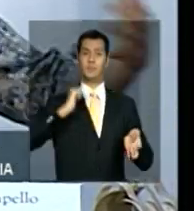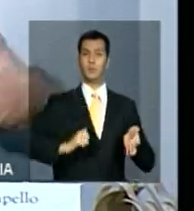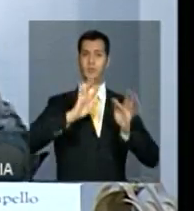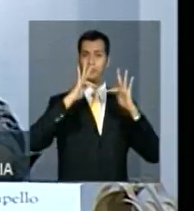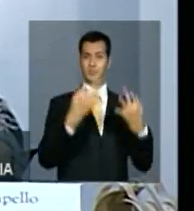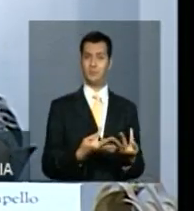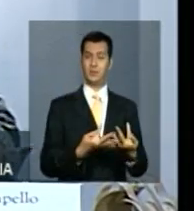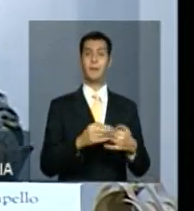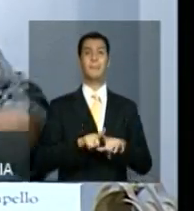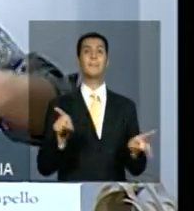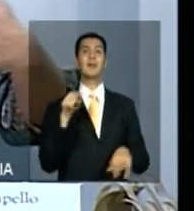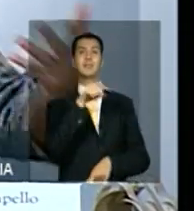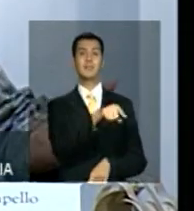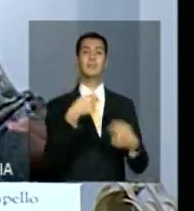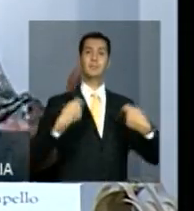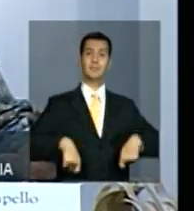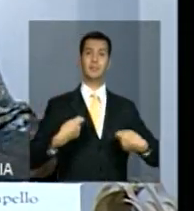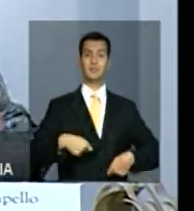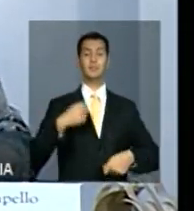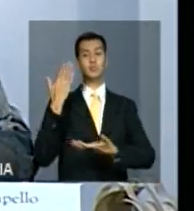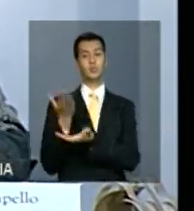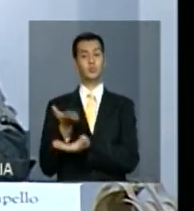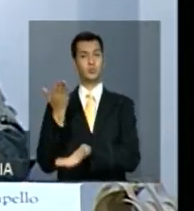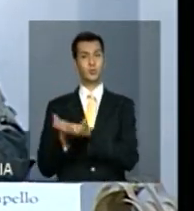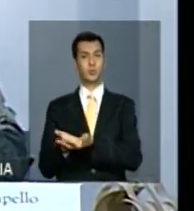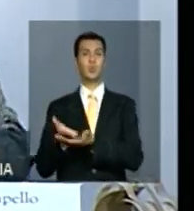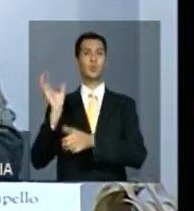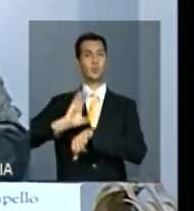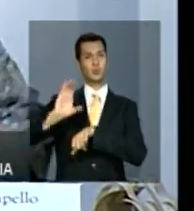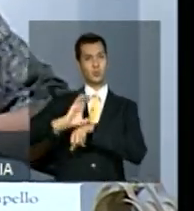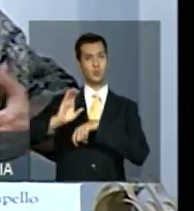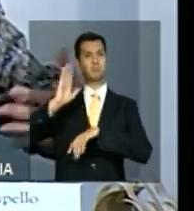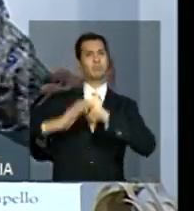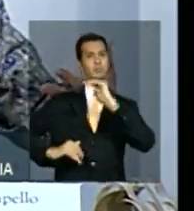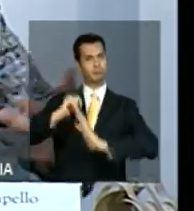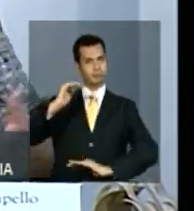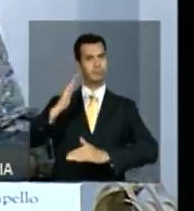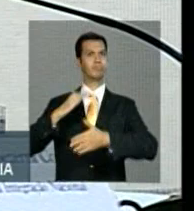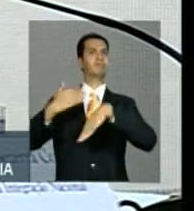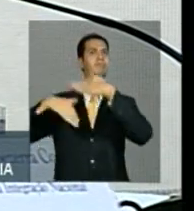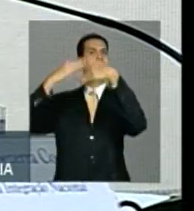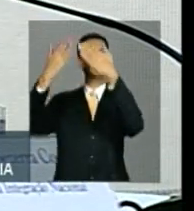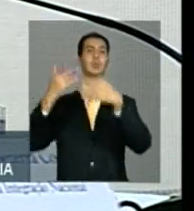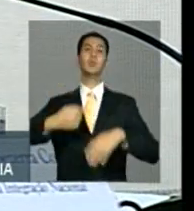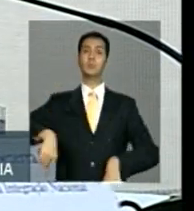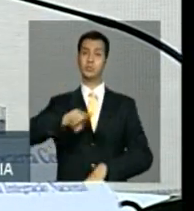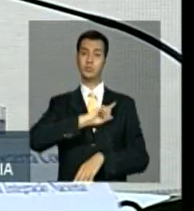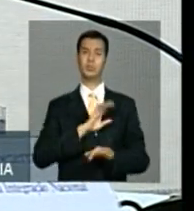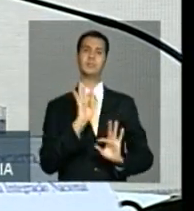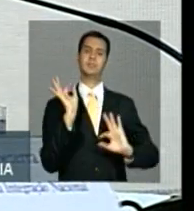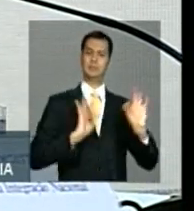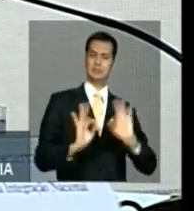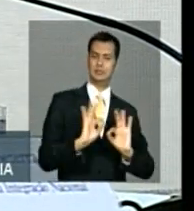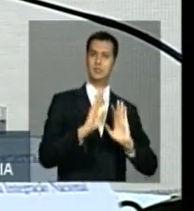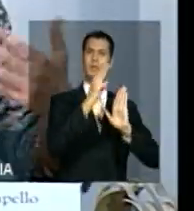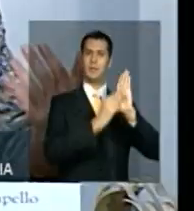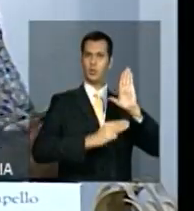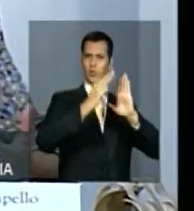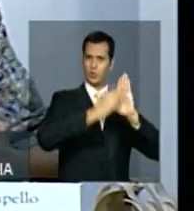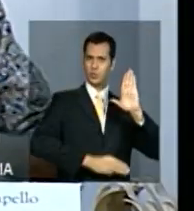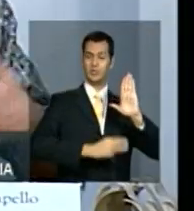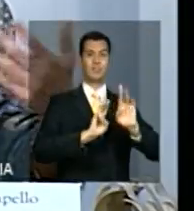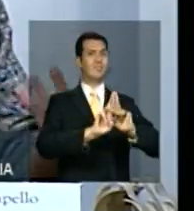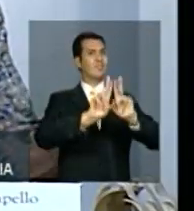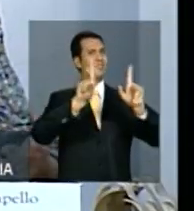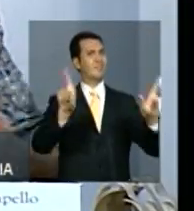pobre venha pra sala de aula e faça os cursos de qualificação profissional nós estamos desenvolvendo toda uma metodologia diferenciada